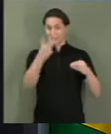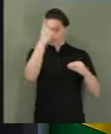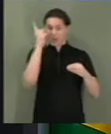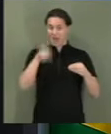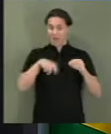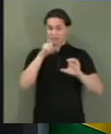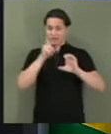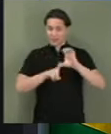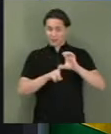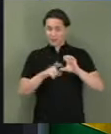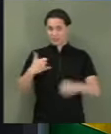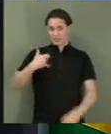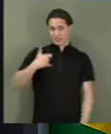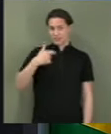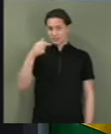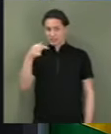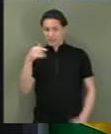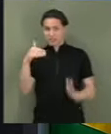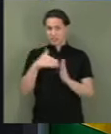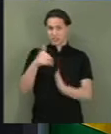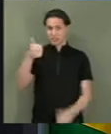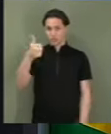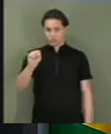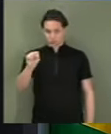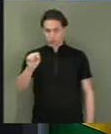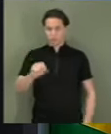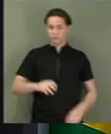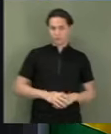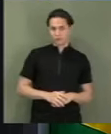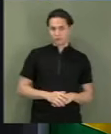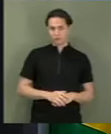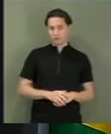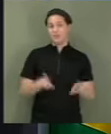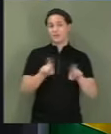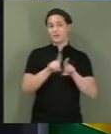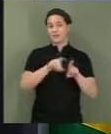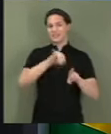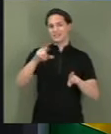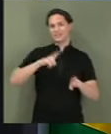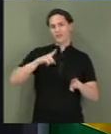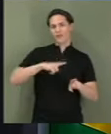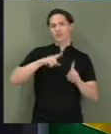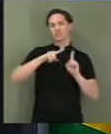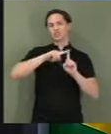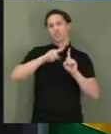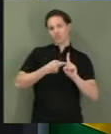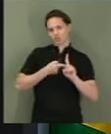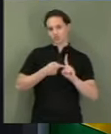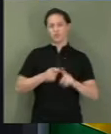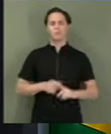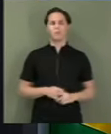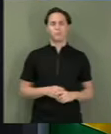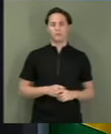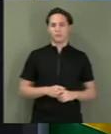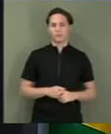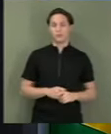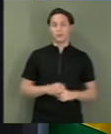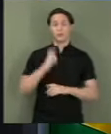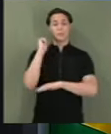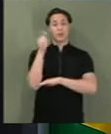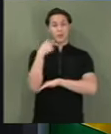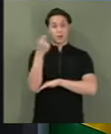entre 7 e 18 anos e para gestantes no Rio Grande do Sul